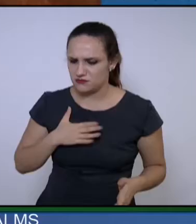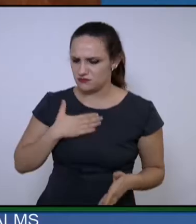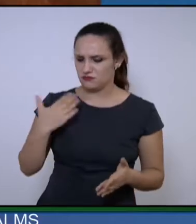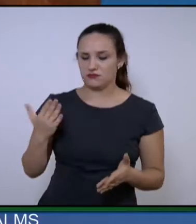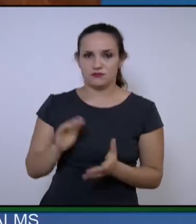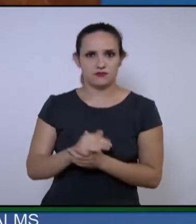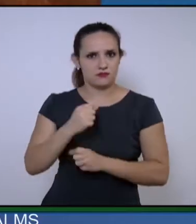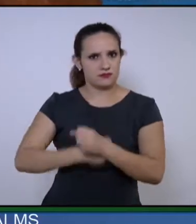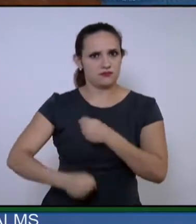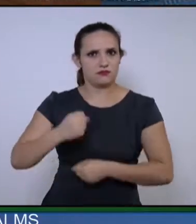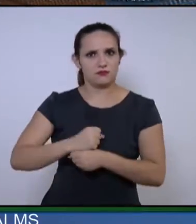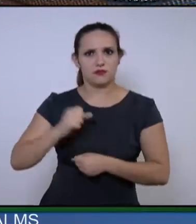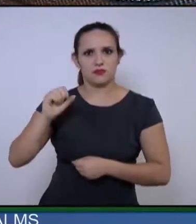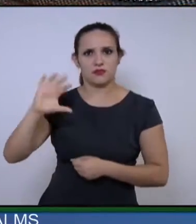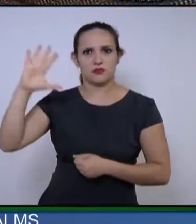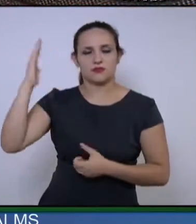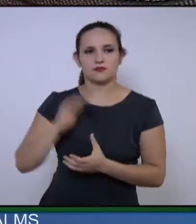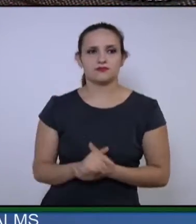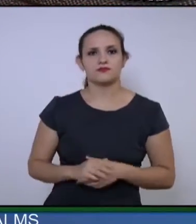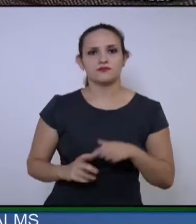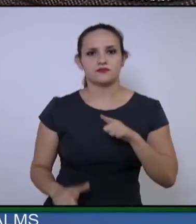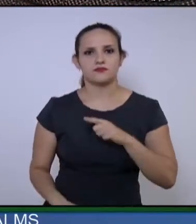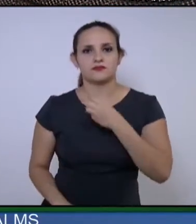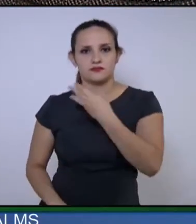ano passado